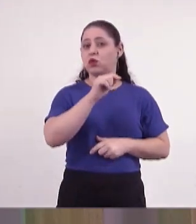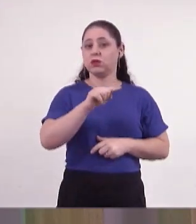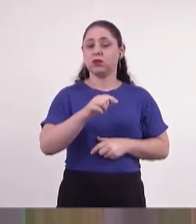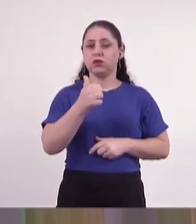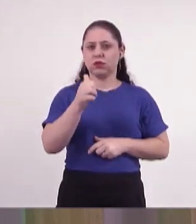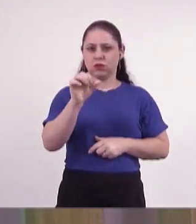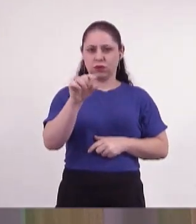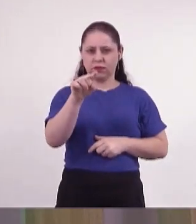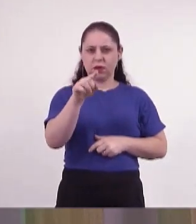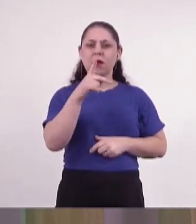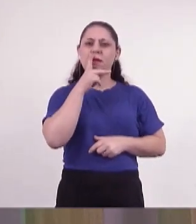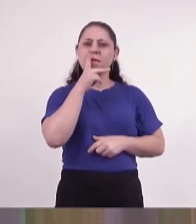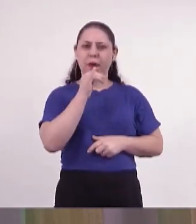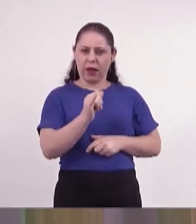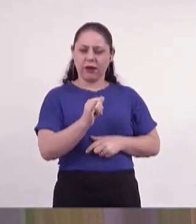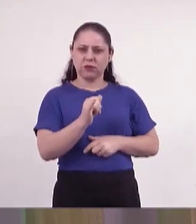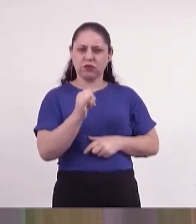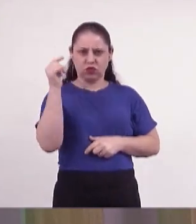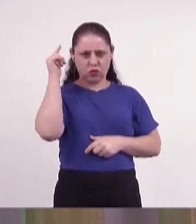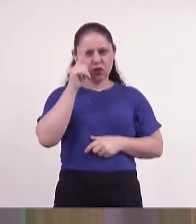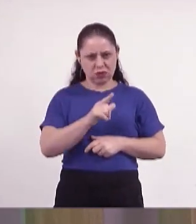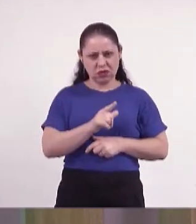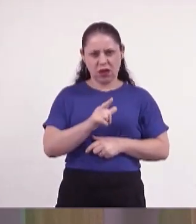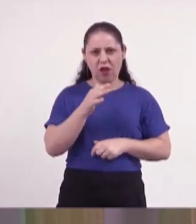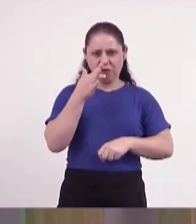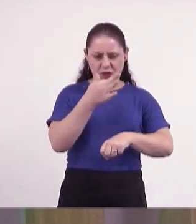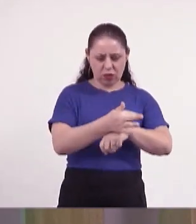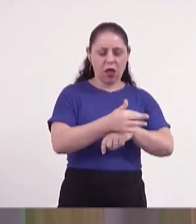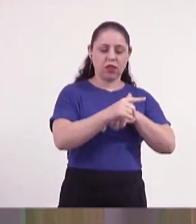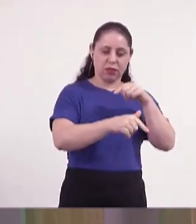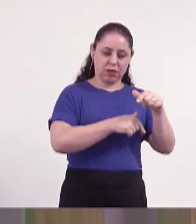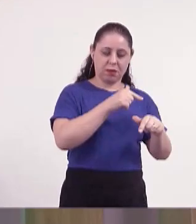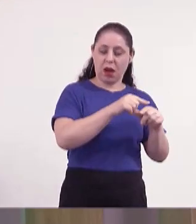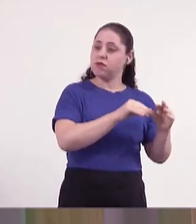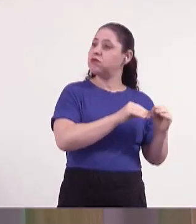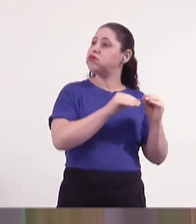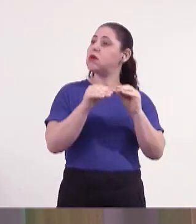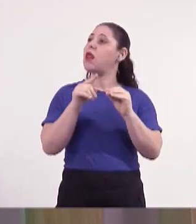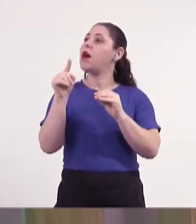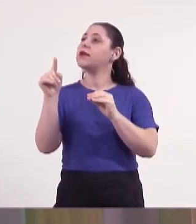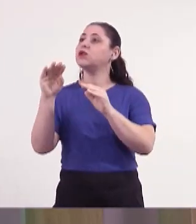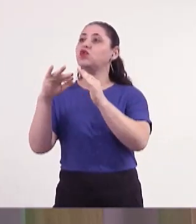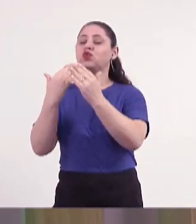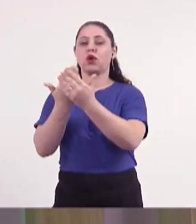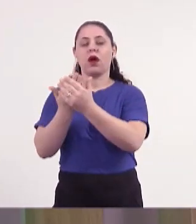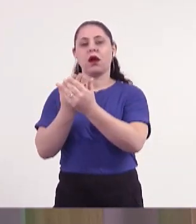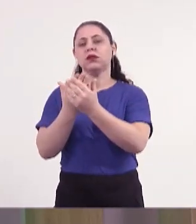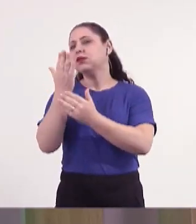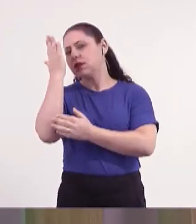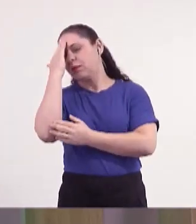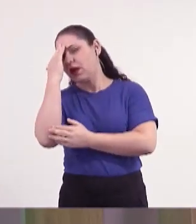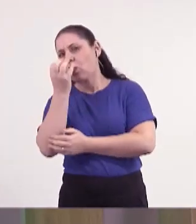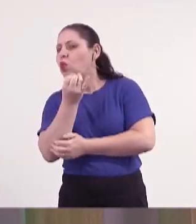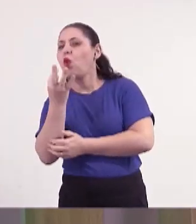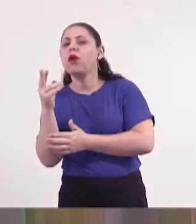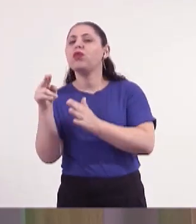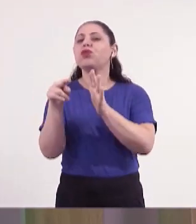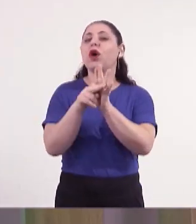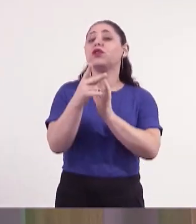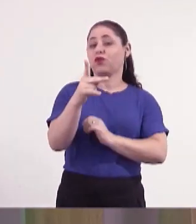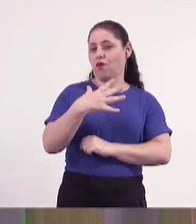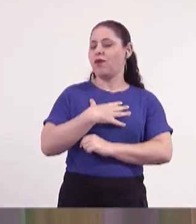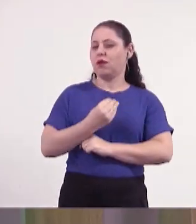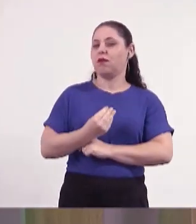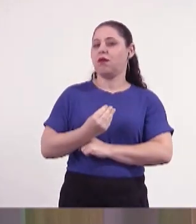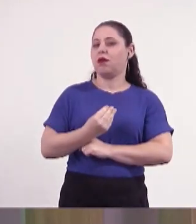11h19, você que é pai, você consegue faltar ao trabalho para poder ir à escola, por exemplo, para saber quais são as notas do